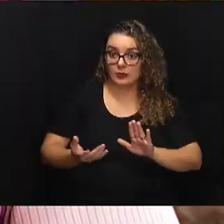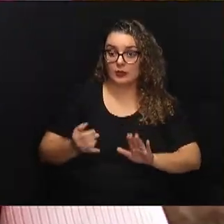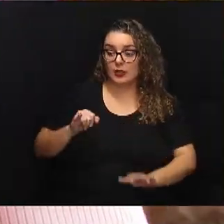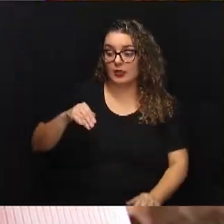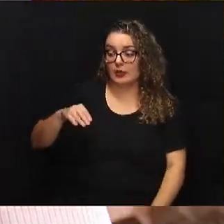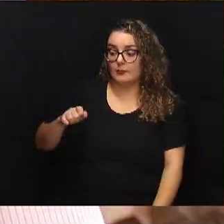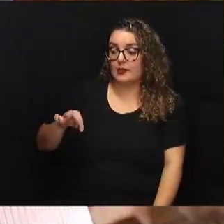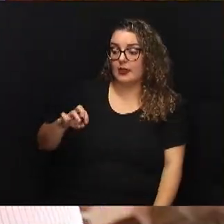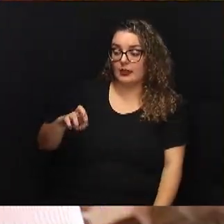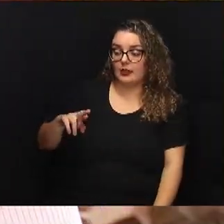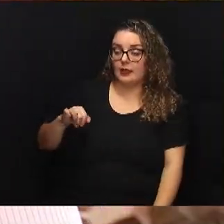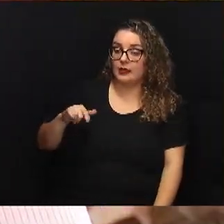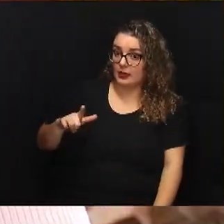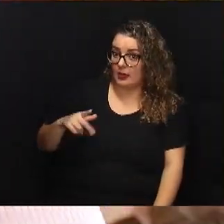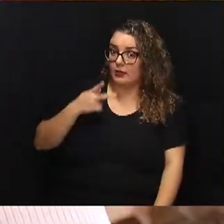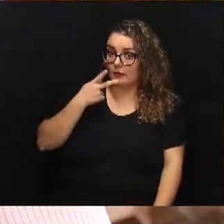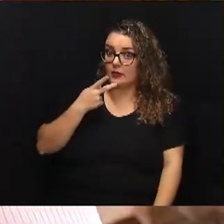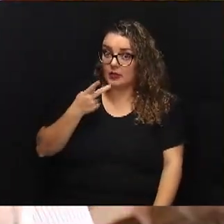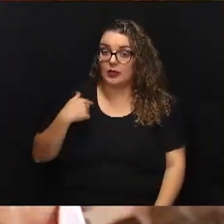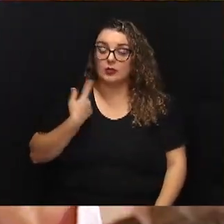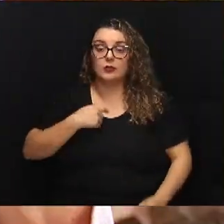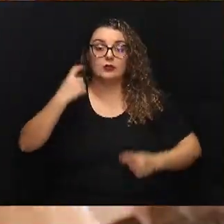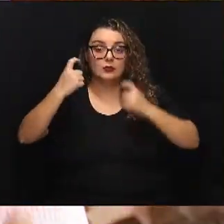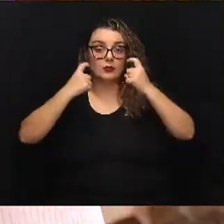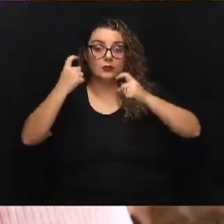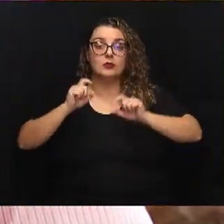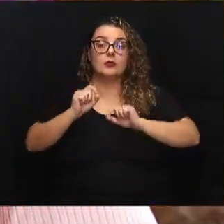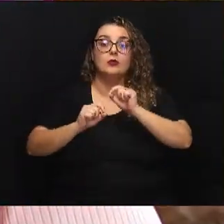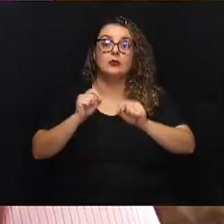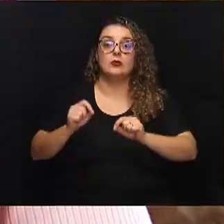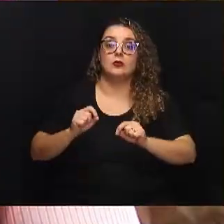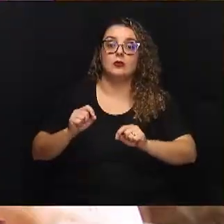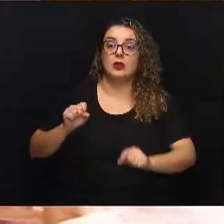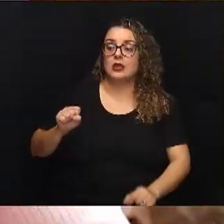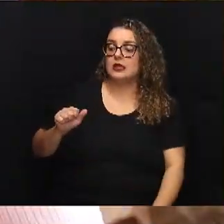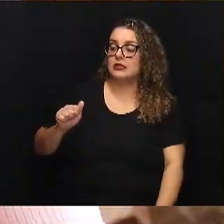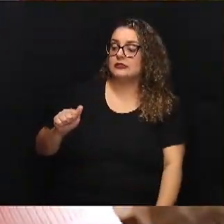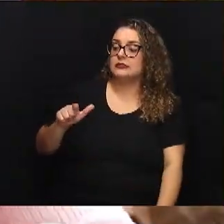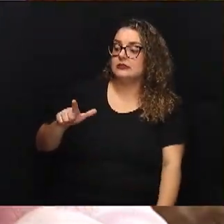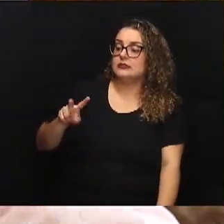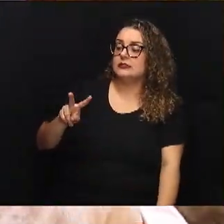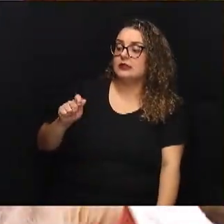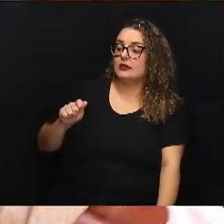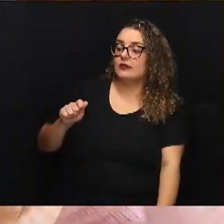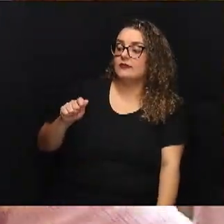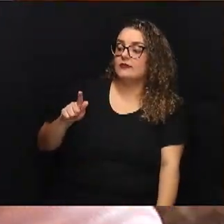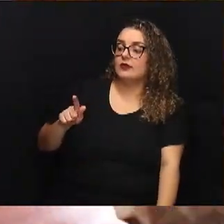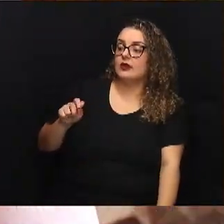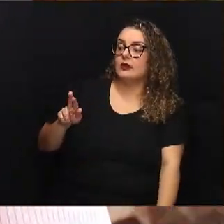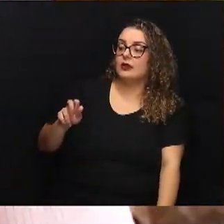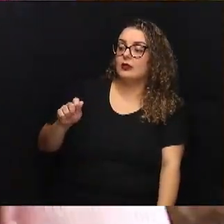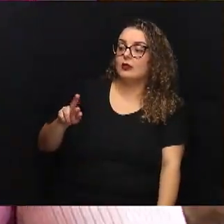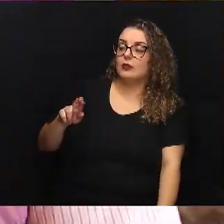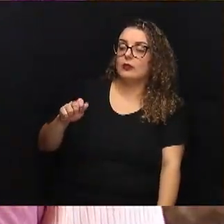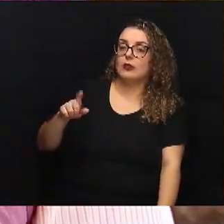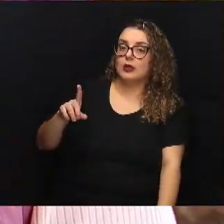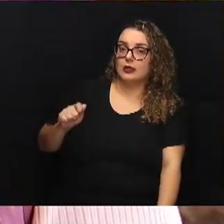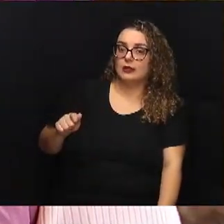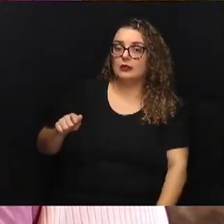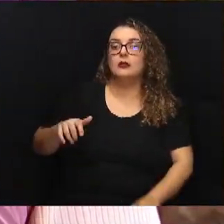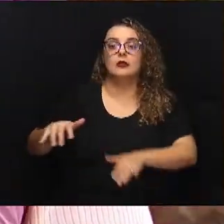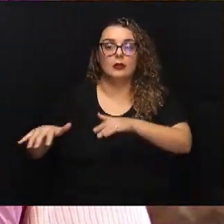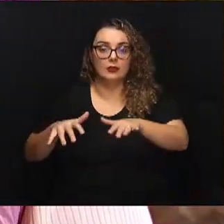gente fala, a gente tem que se preocupar com o que a gente chama de salvaguarda. E essa salvaguarda tem que ser feita pelos movimentos e